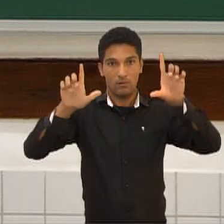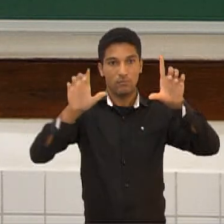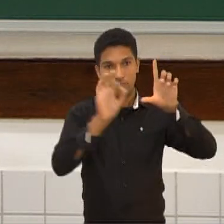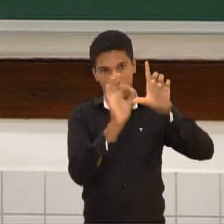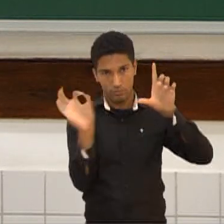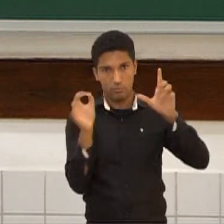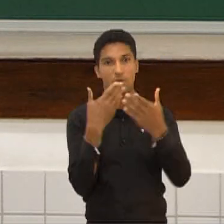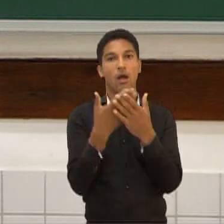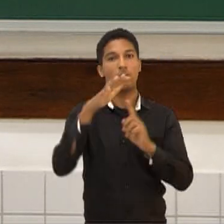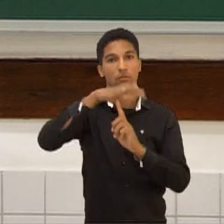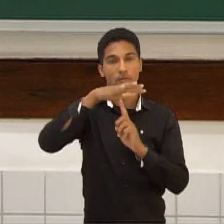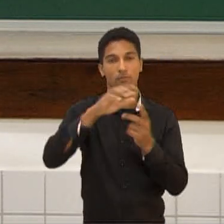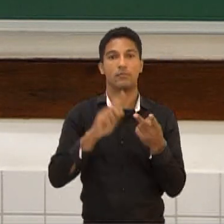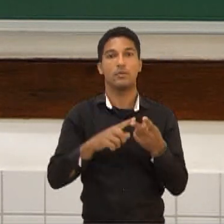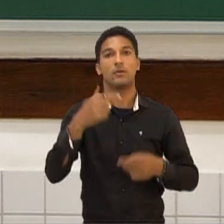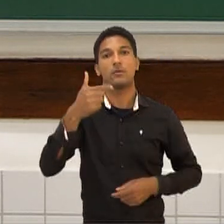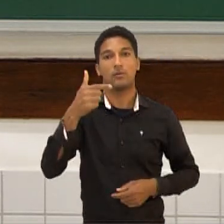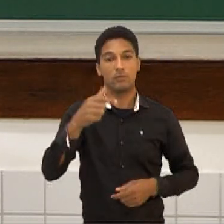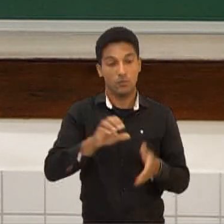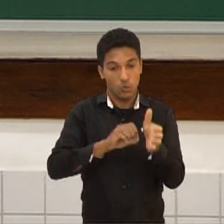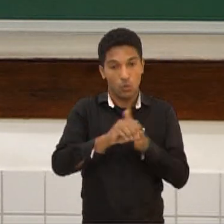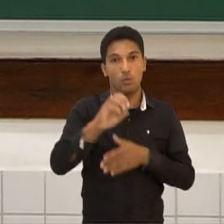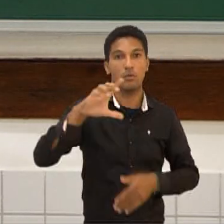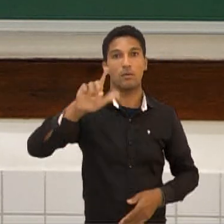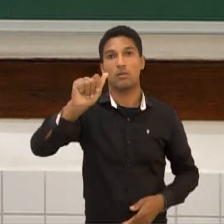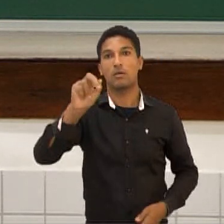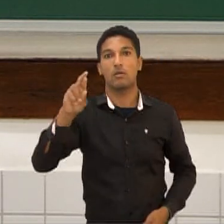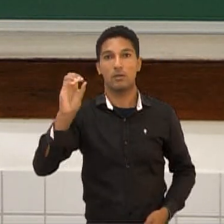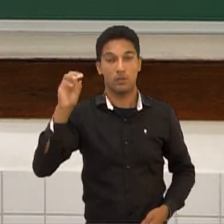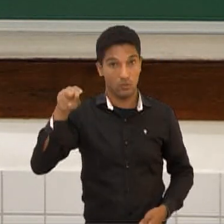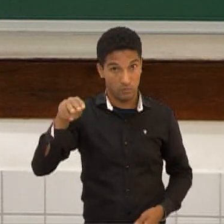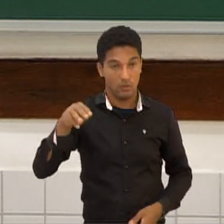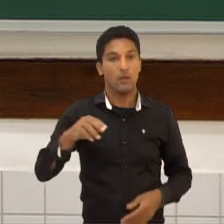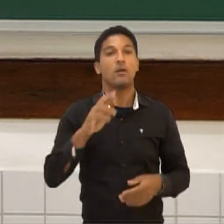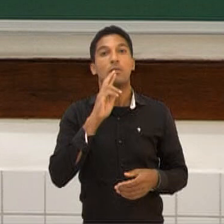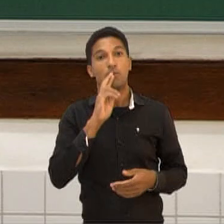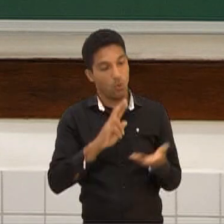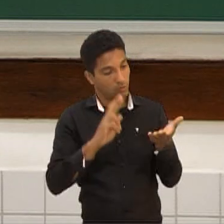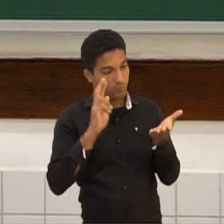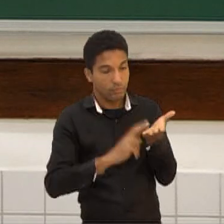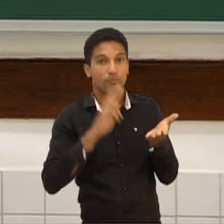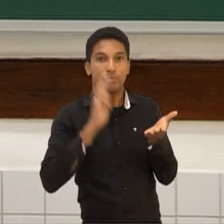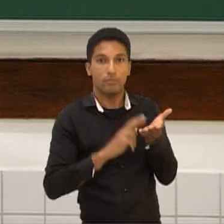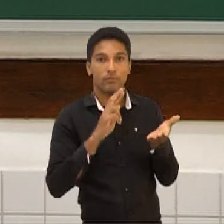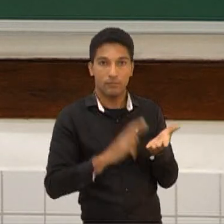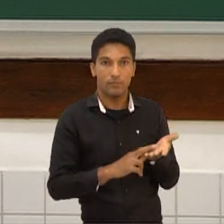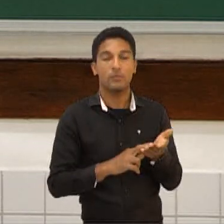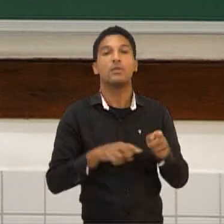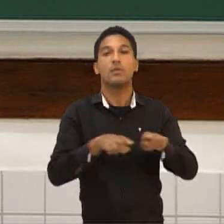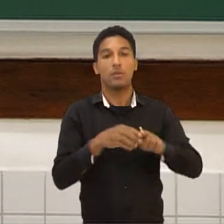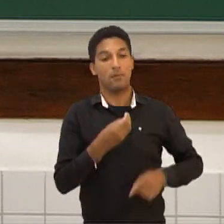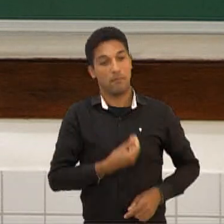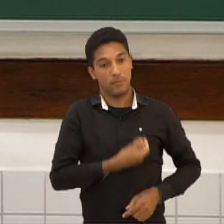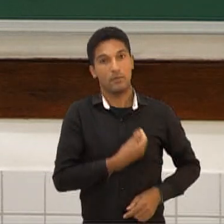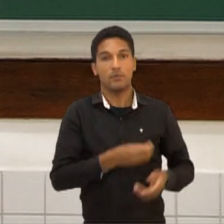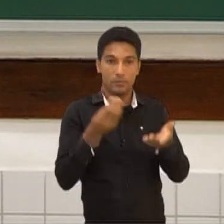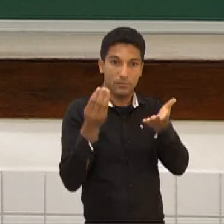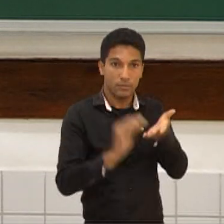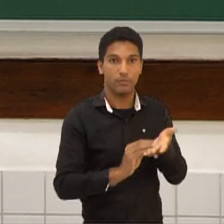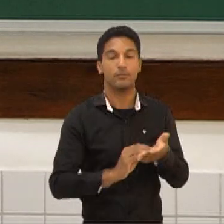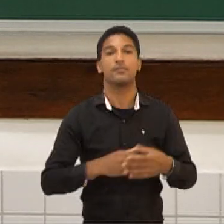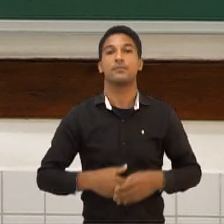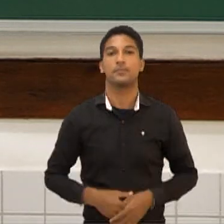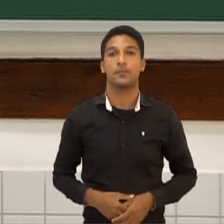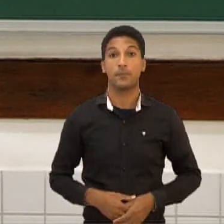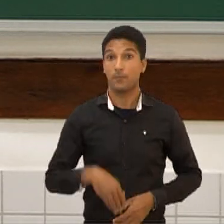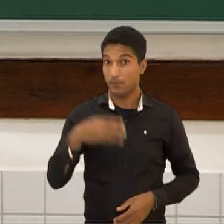Paraná. Segundo, acesse o Google Classroom, realize as atividades testando seus conhecimentos e marcando a sua presença. Terceiro, e